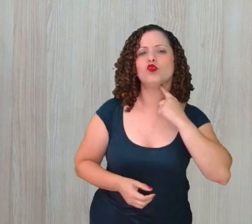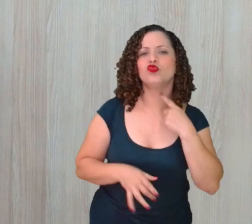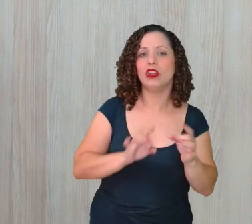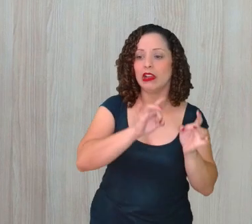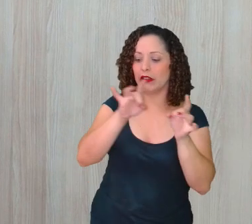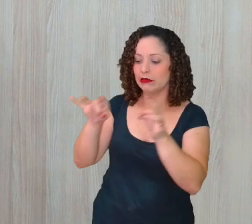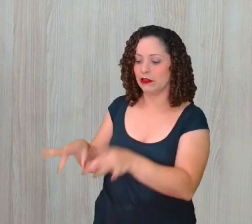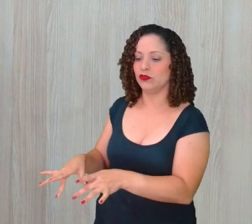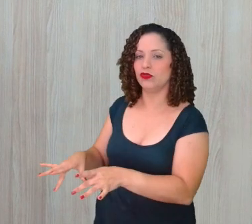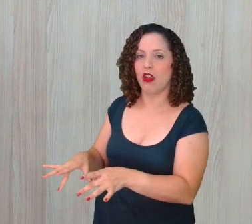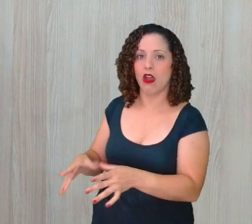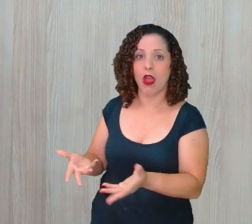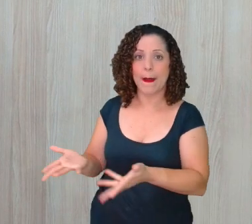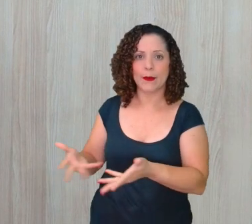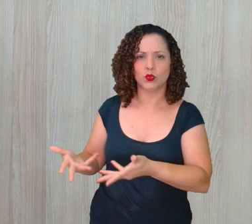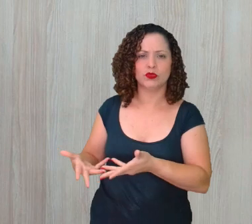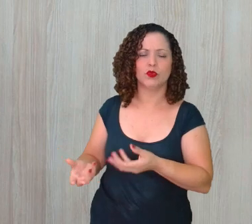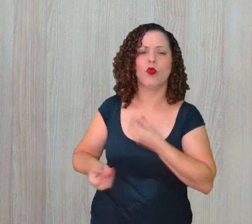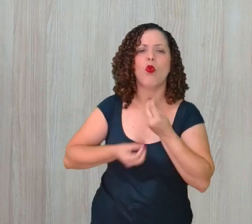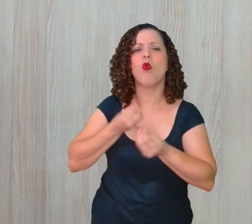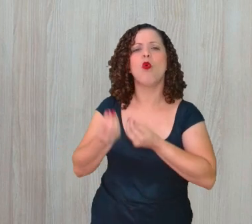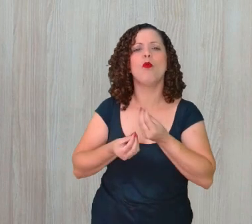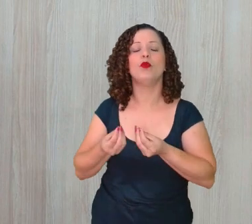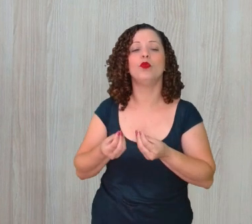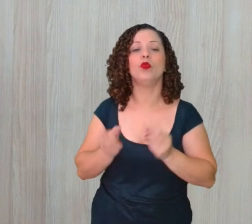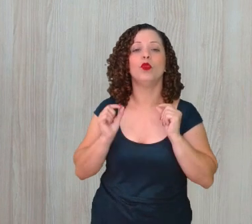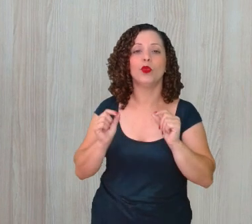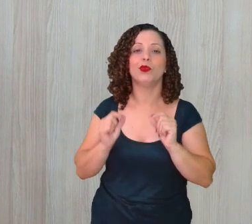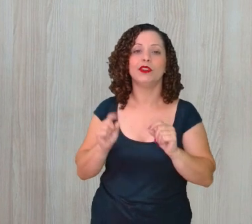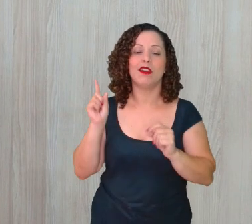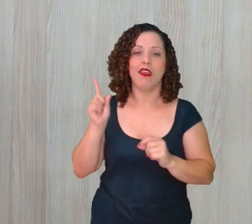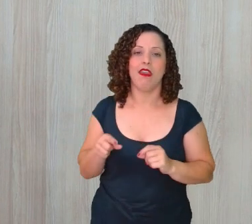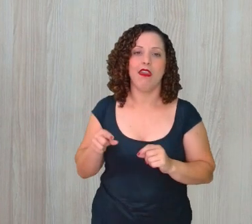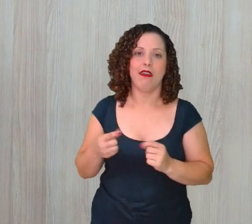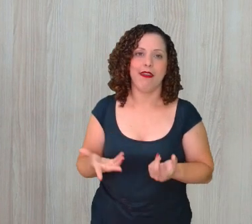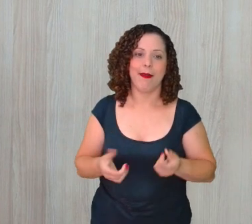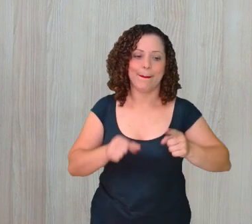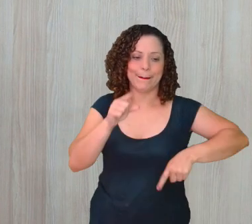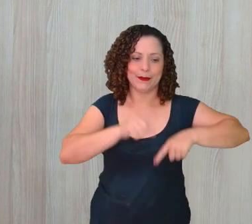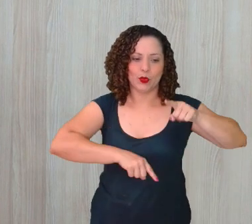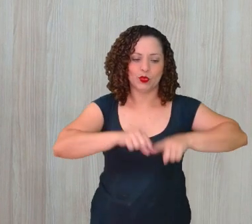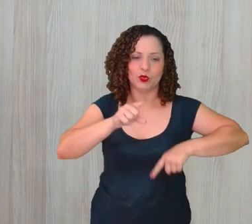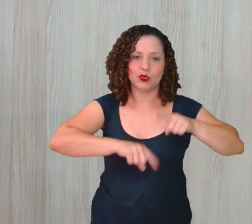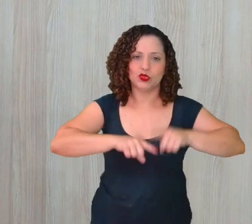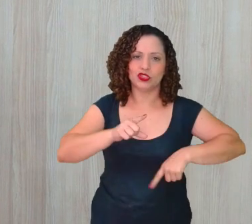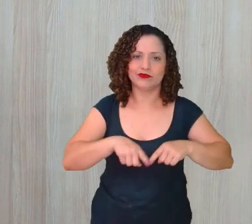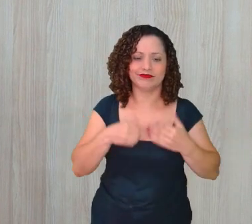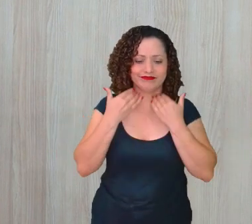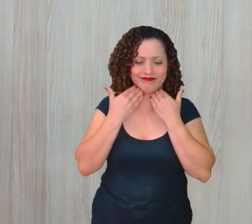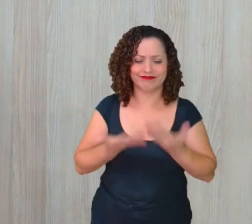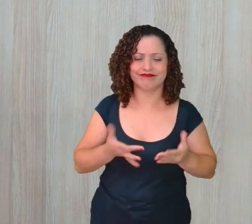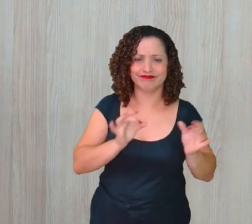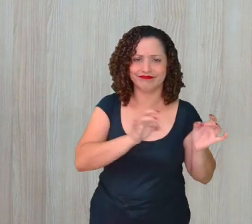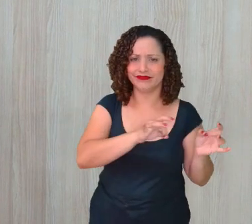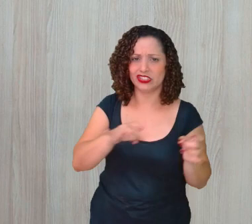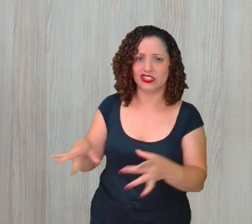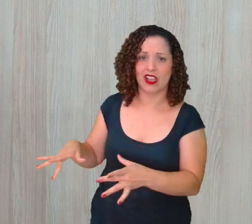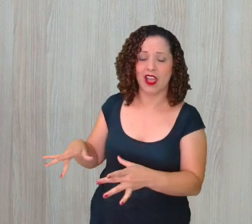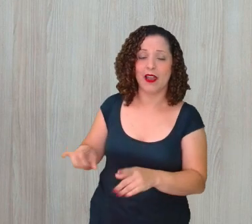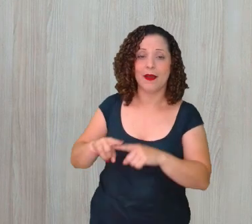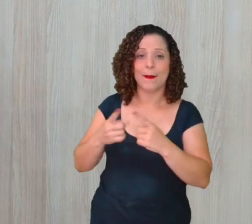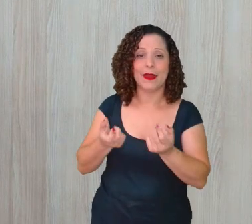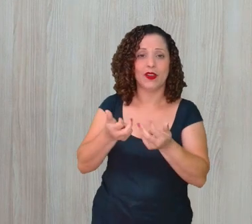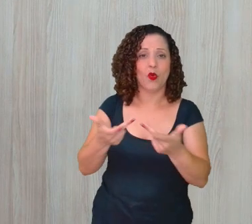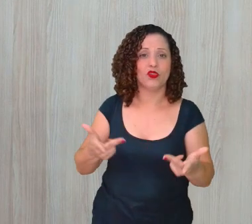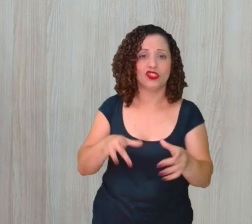lixos que são produzidos. O que é lixo? São os resíduos sólidos, né, aquilo que não serve, mas muita coisa que é